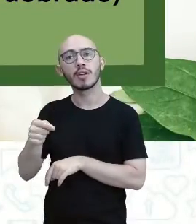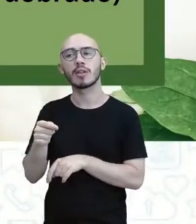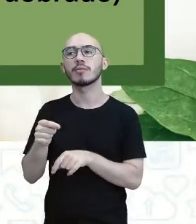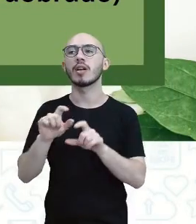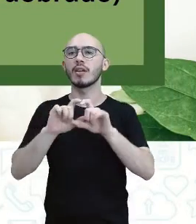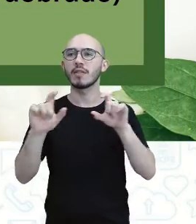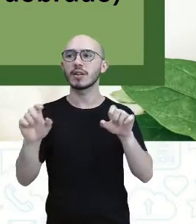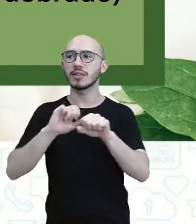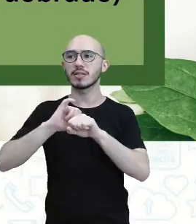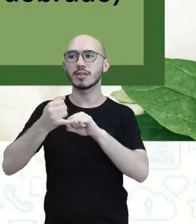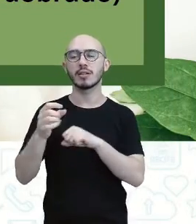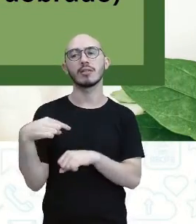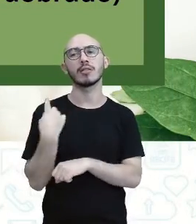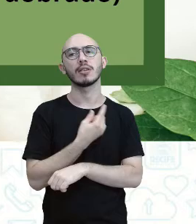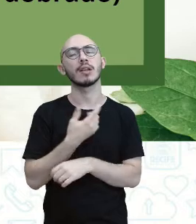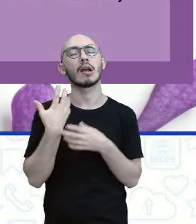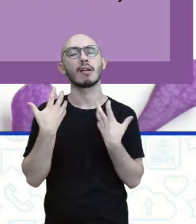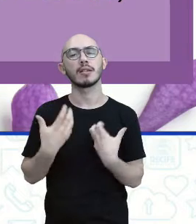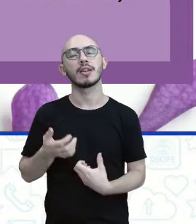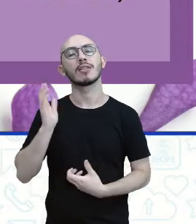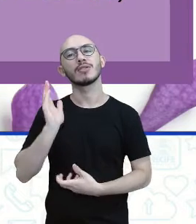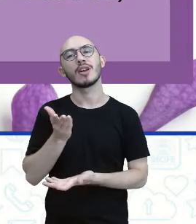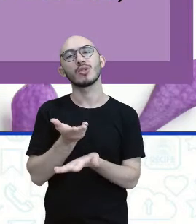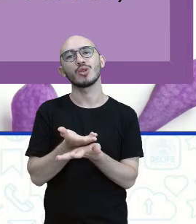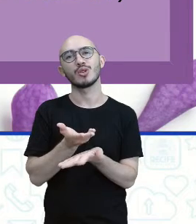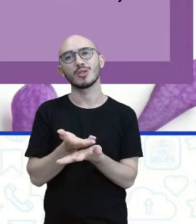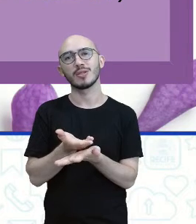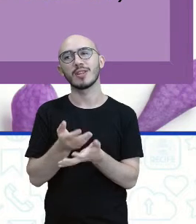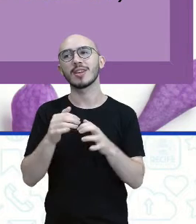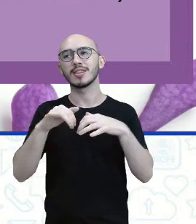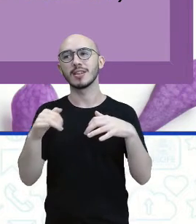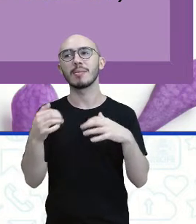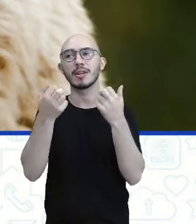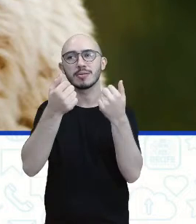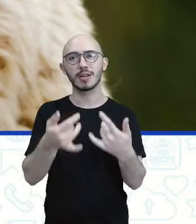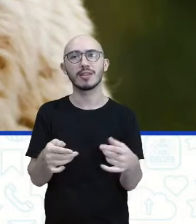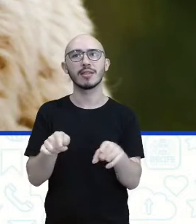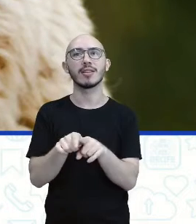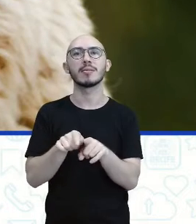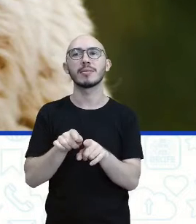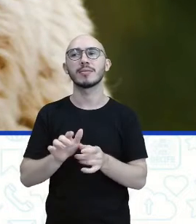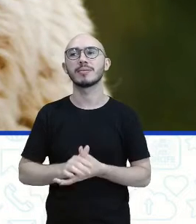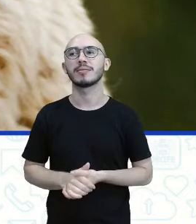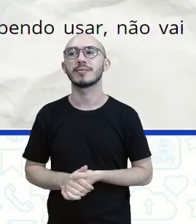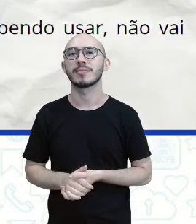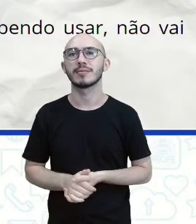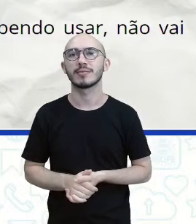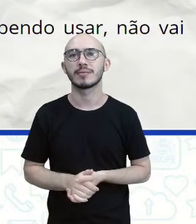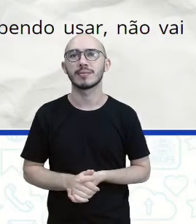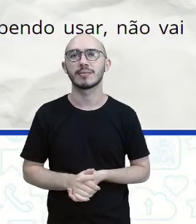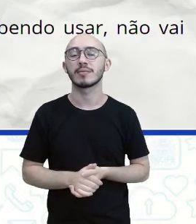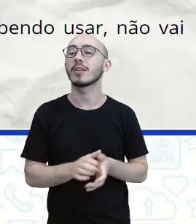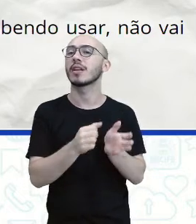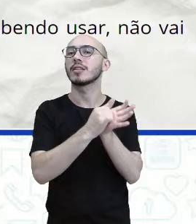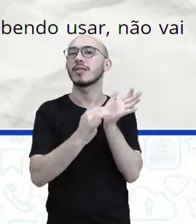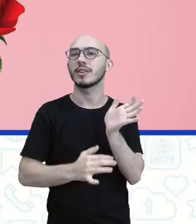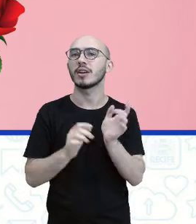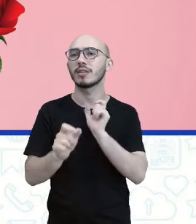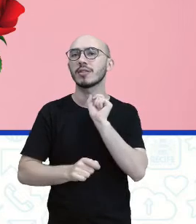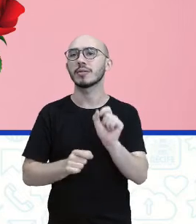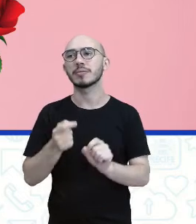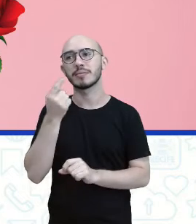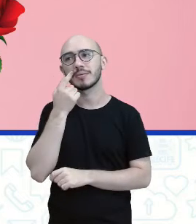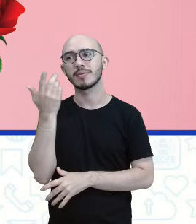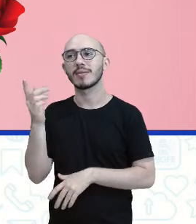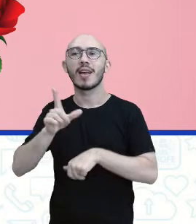gente já está cansado de ver, porque separa as explicativas e não existe nas restritivas. Como exercício, eu tinha posto